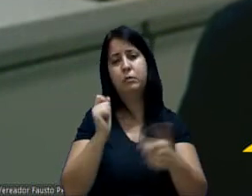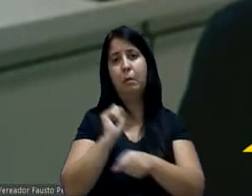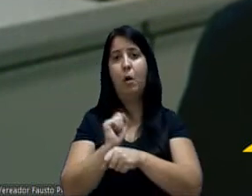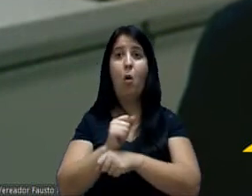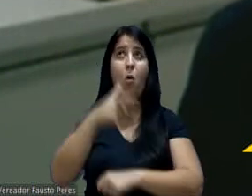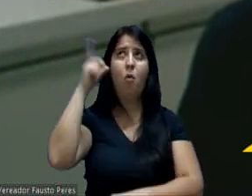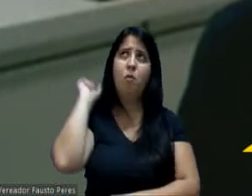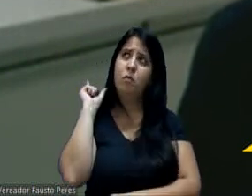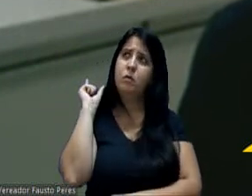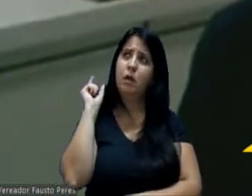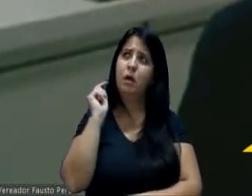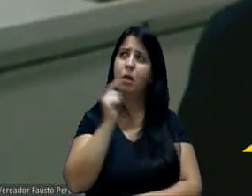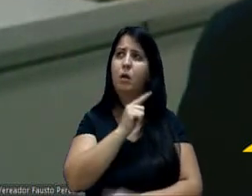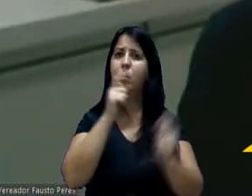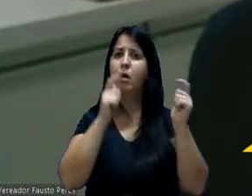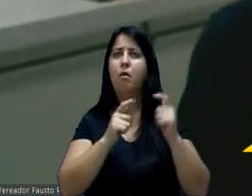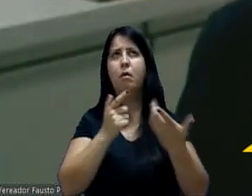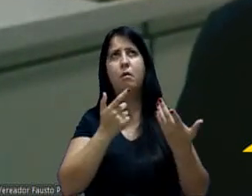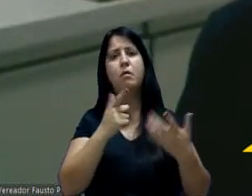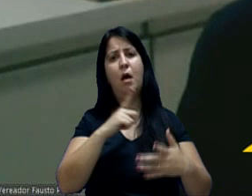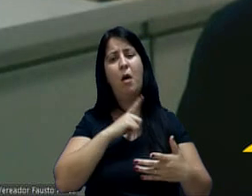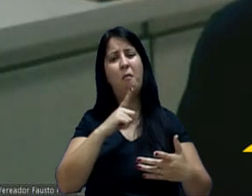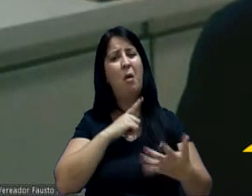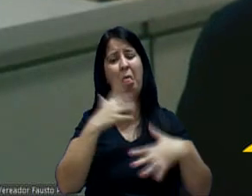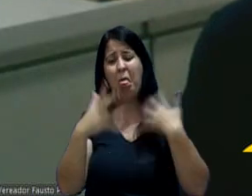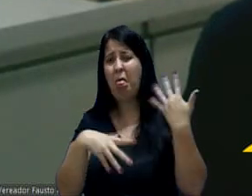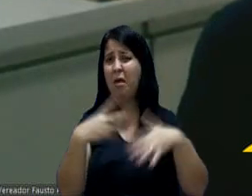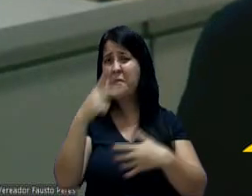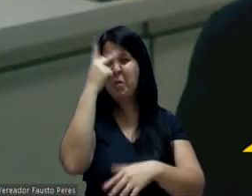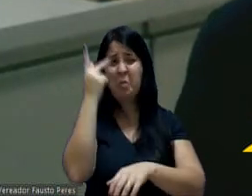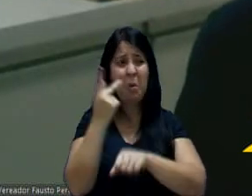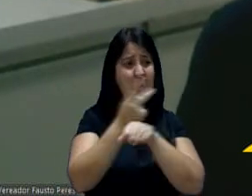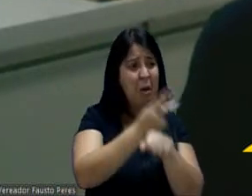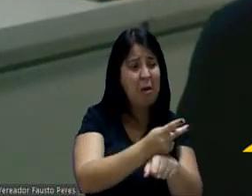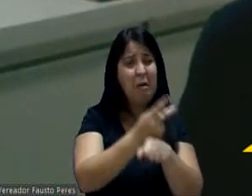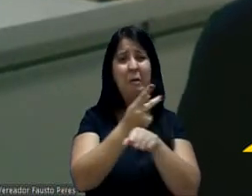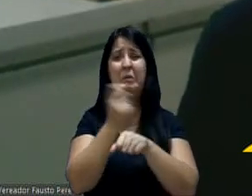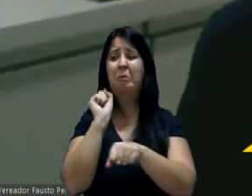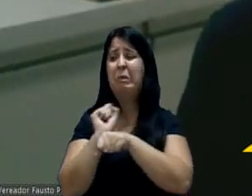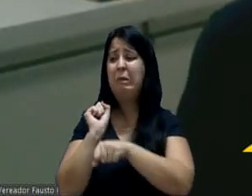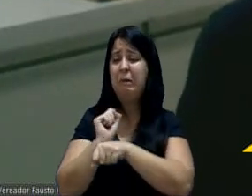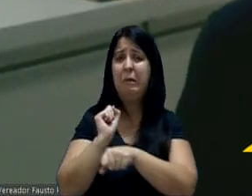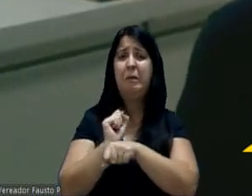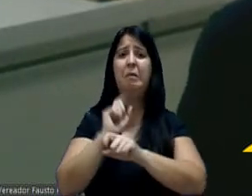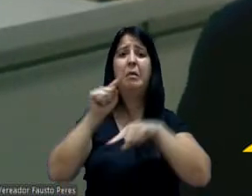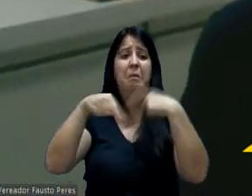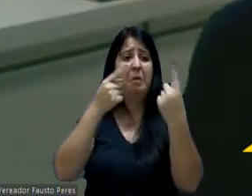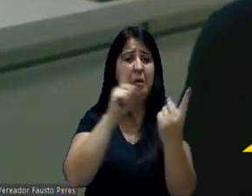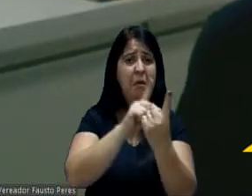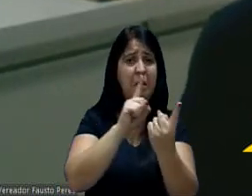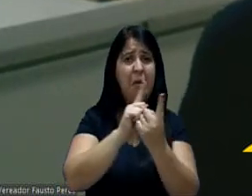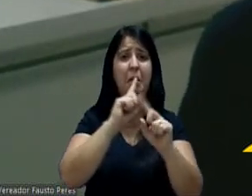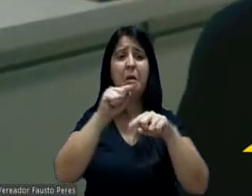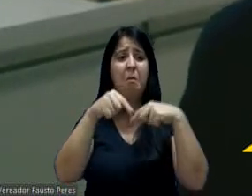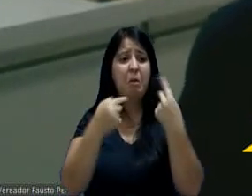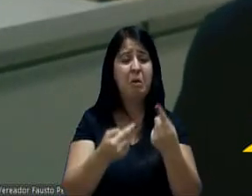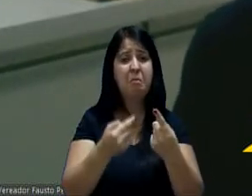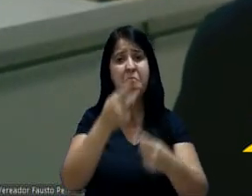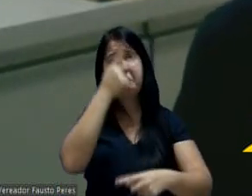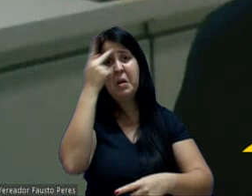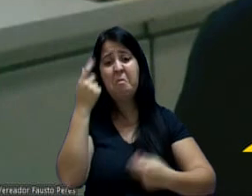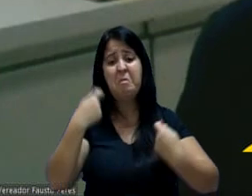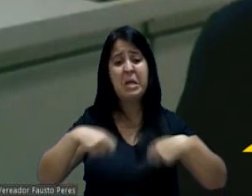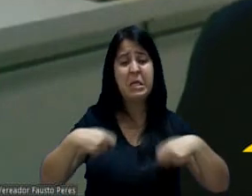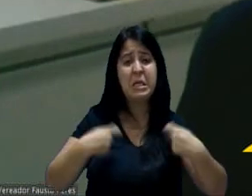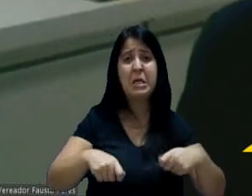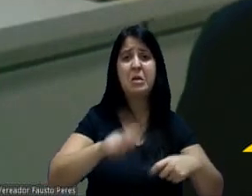um tumulto lá, muita gente procurando a unidade, depois eles são atendidos e assistidos ali, alguns precisam